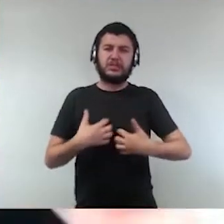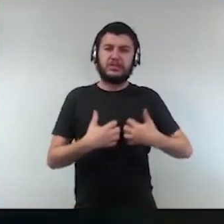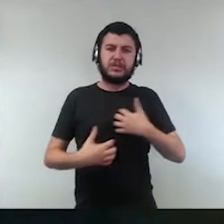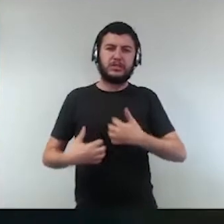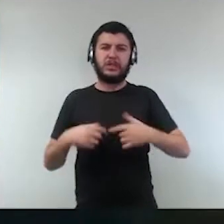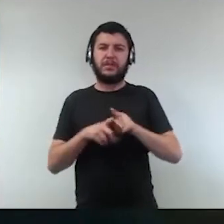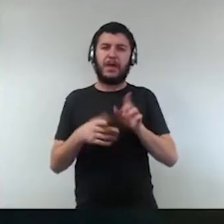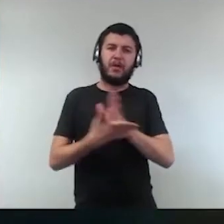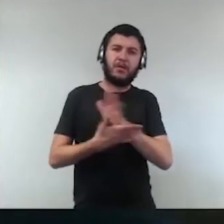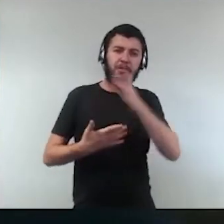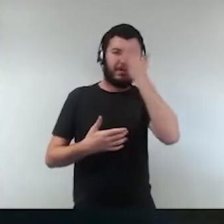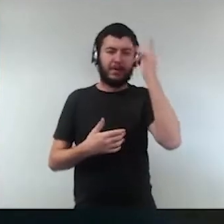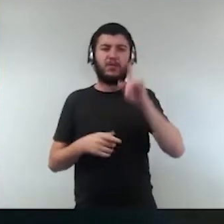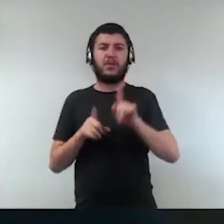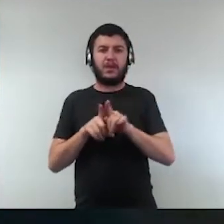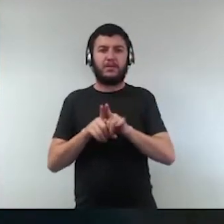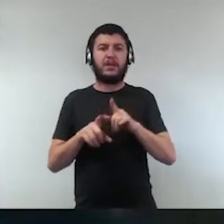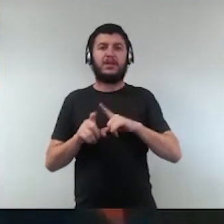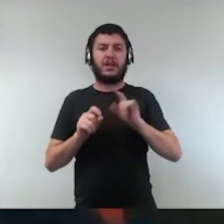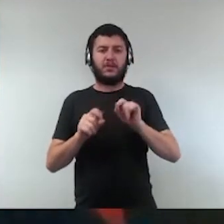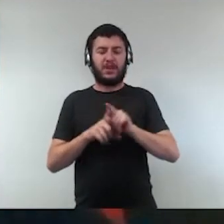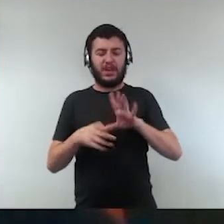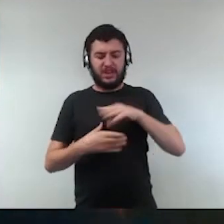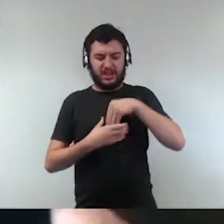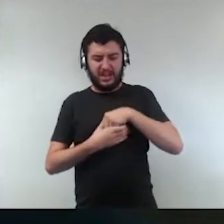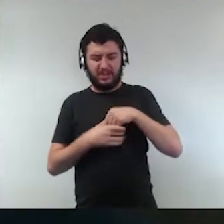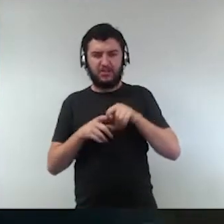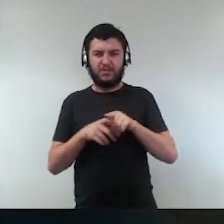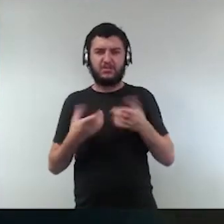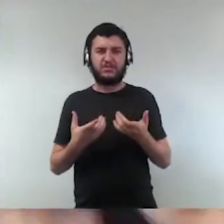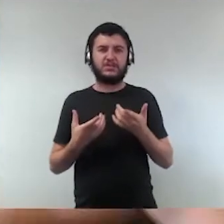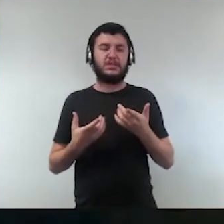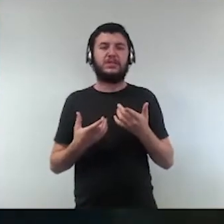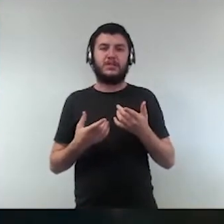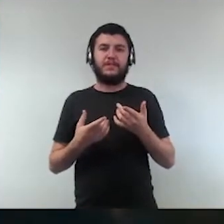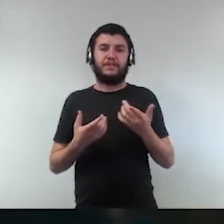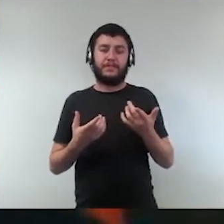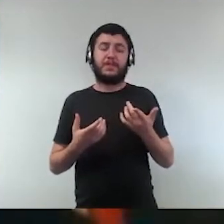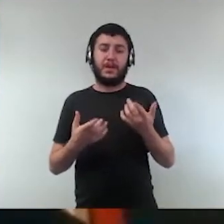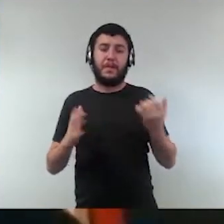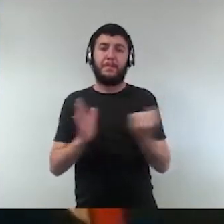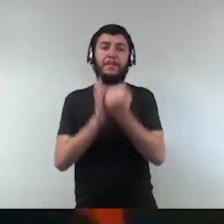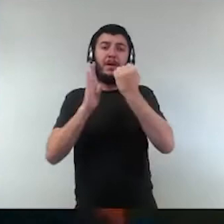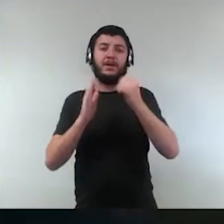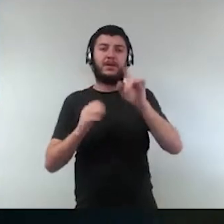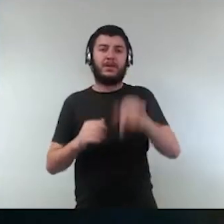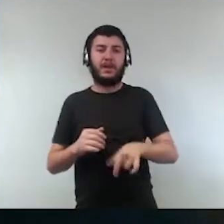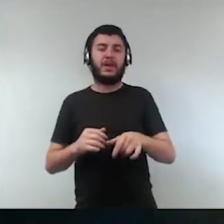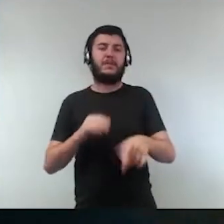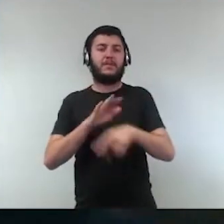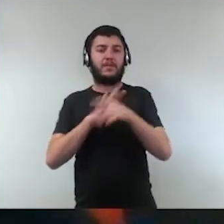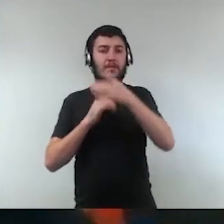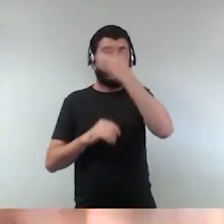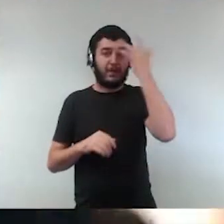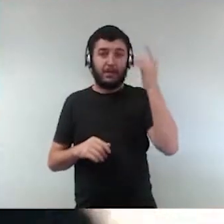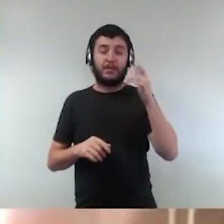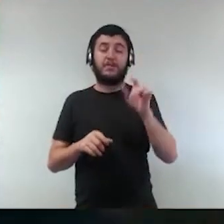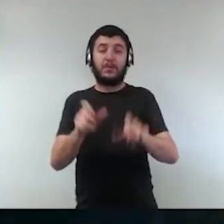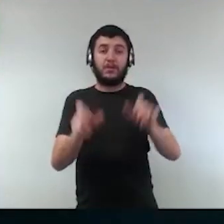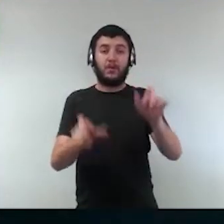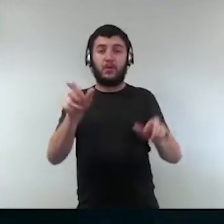o lado da cooperação humana, aquilo que marca, inclusive, o Homo sapiens, como